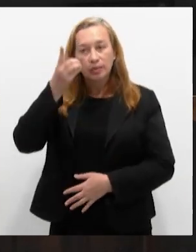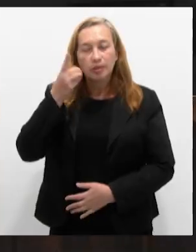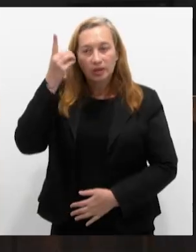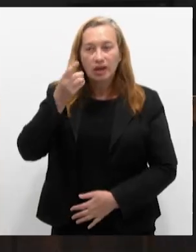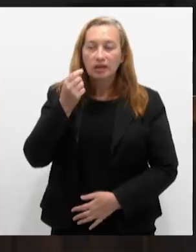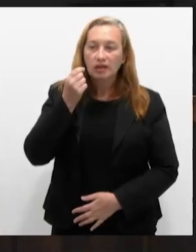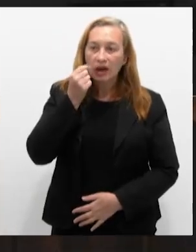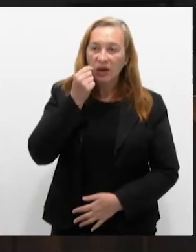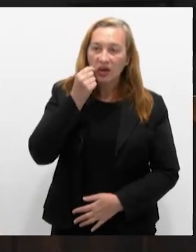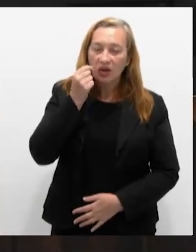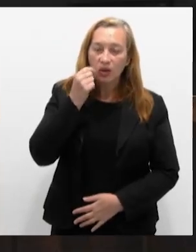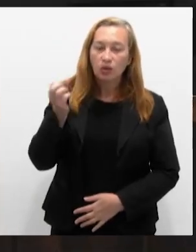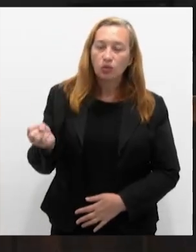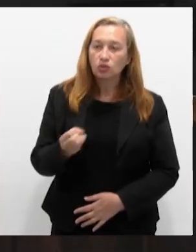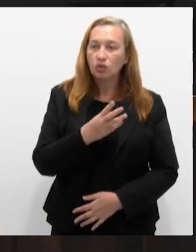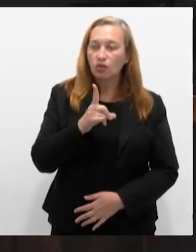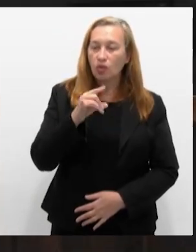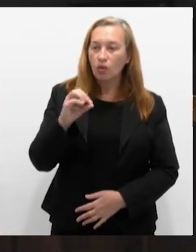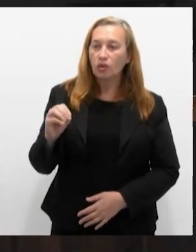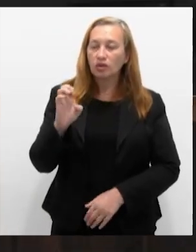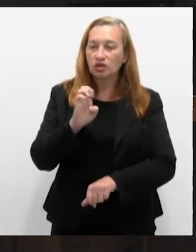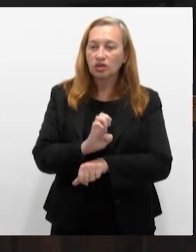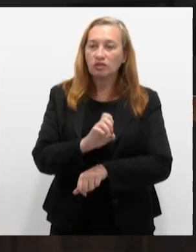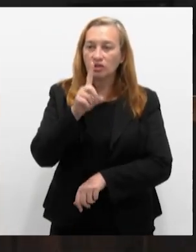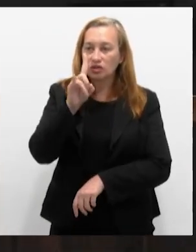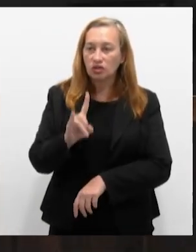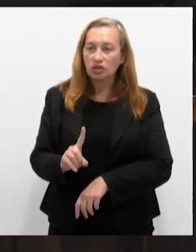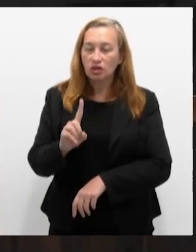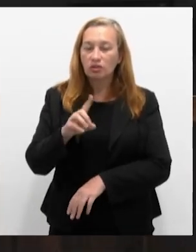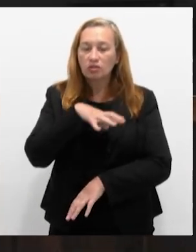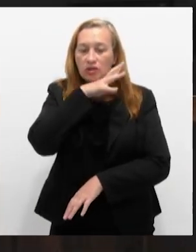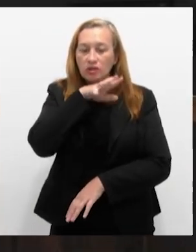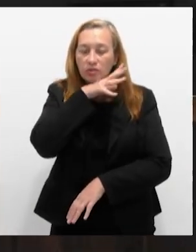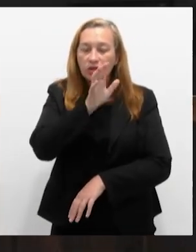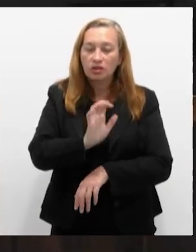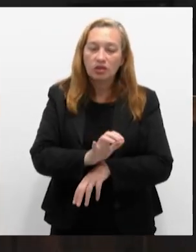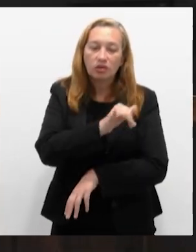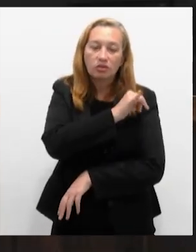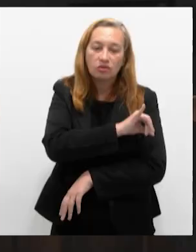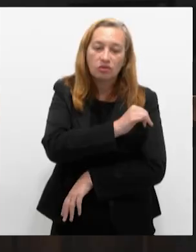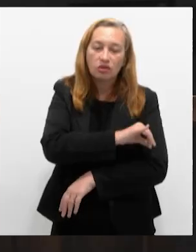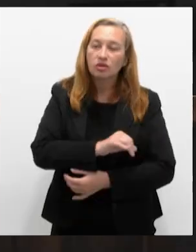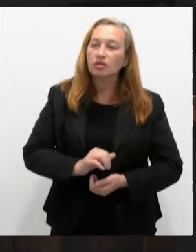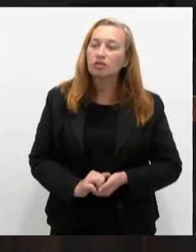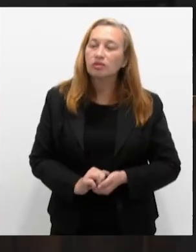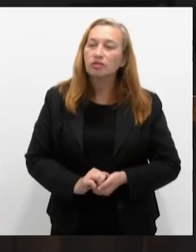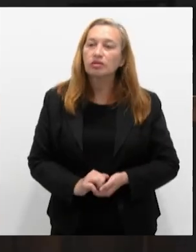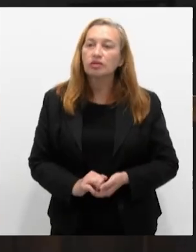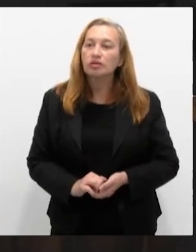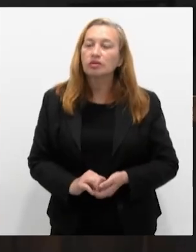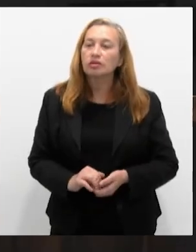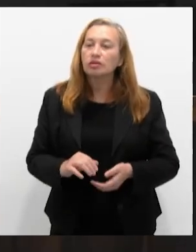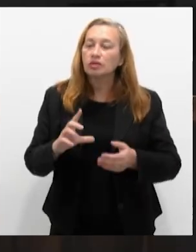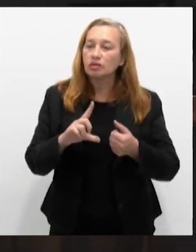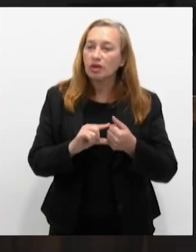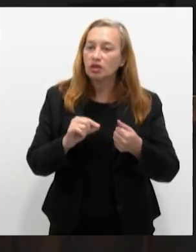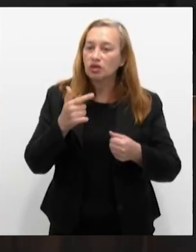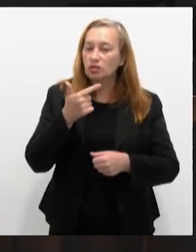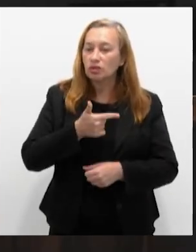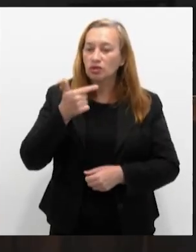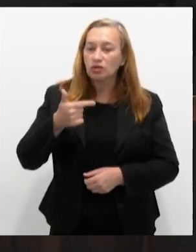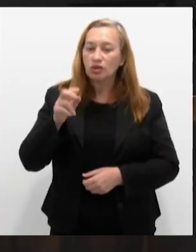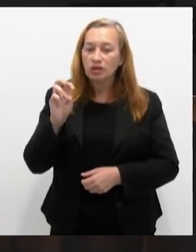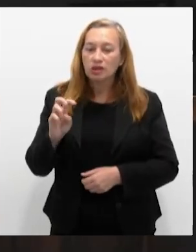dispõe sobre o novo Código Estadual do Direito dos Animais no Estado do Rio de Janeiro, nos termos do artigo 225